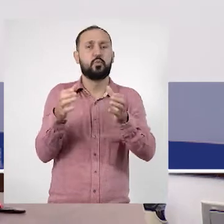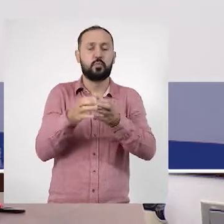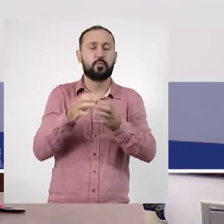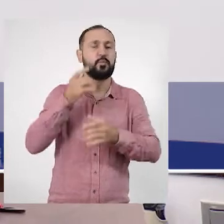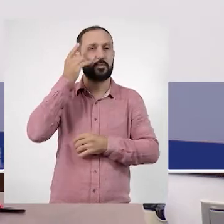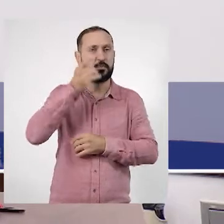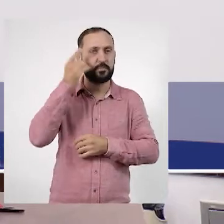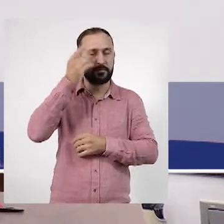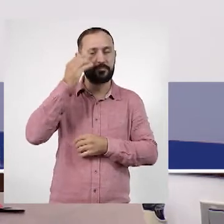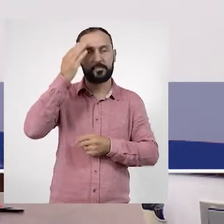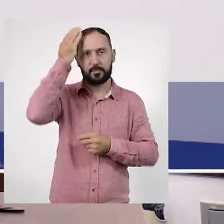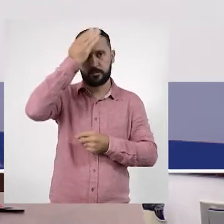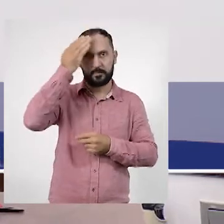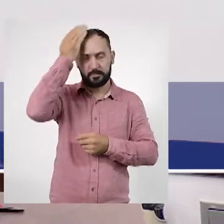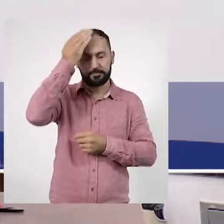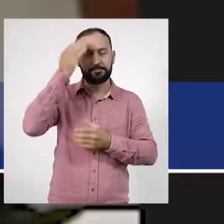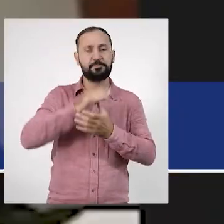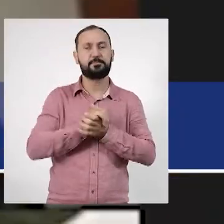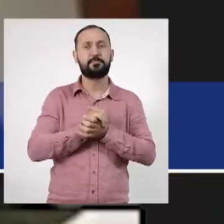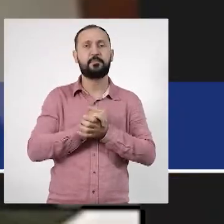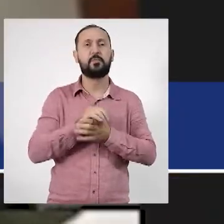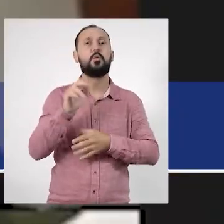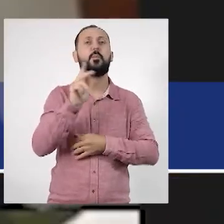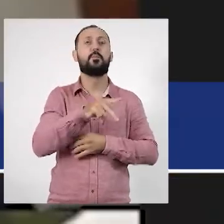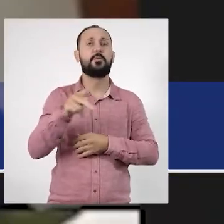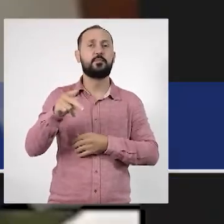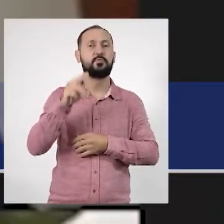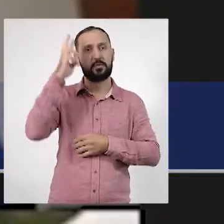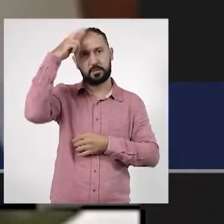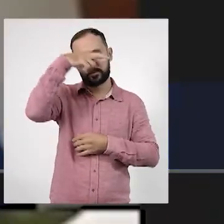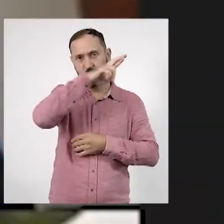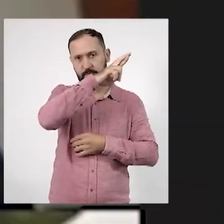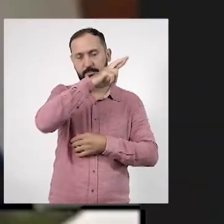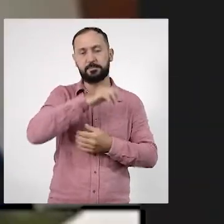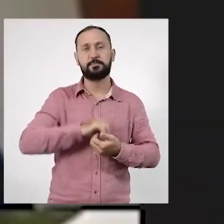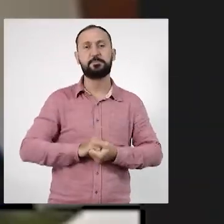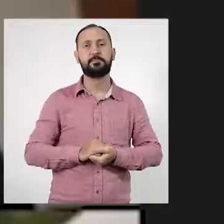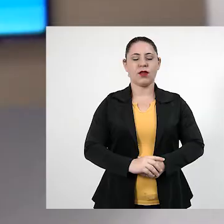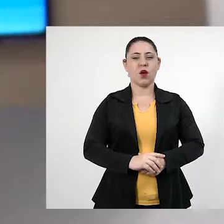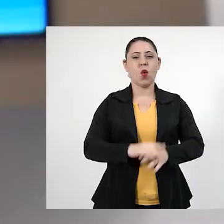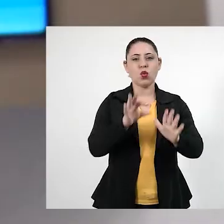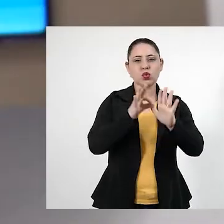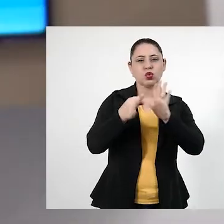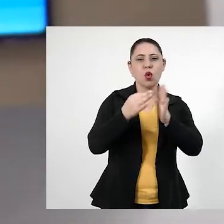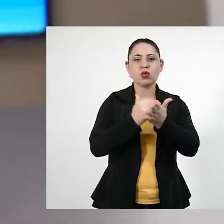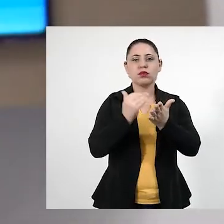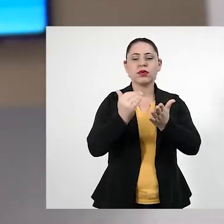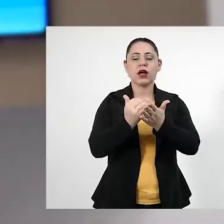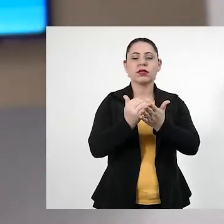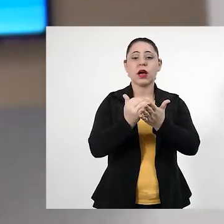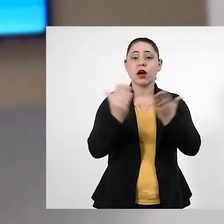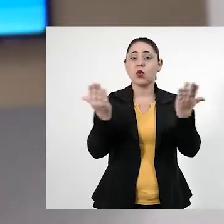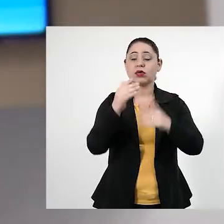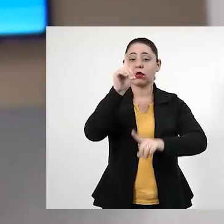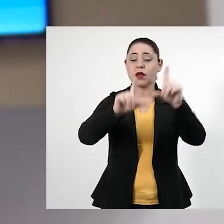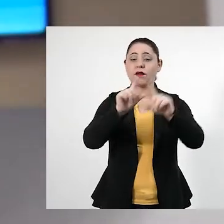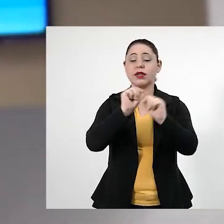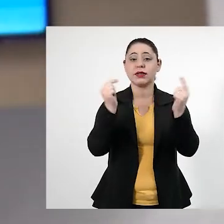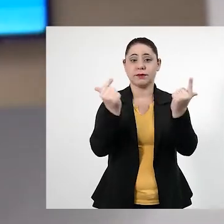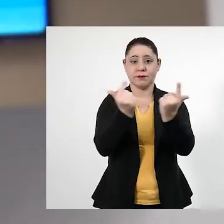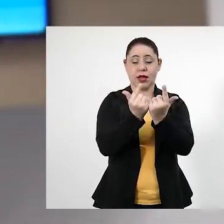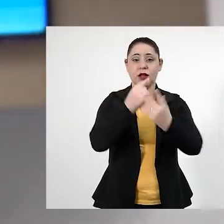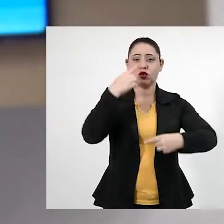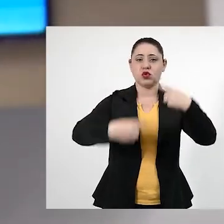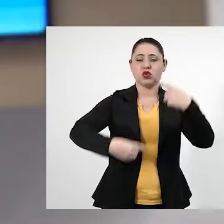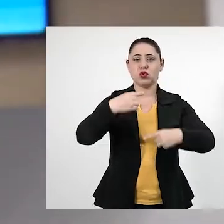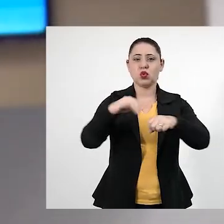comissão os deputados Barbosinha, do Democratas, e professor Rinaldo, do PSDB. O Considerações, que acaba de estrear na